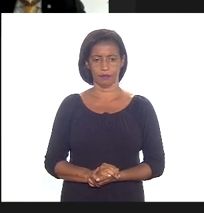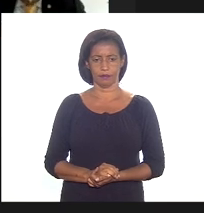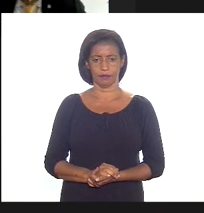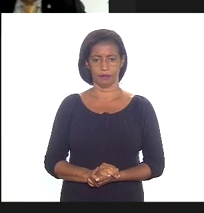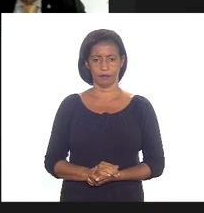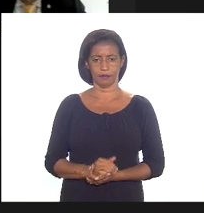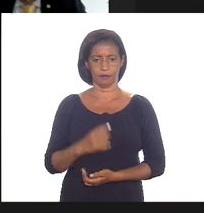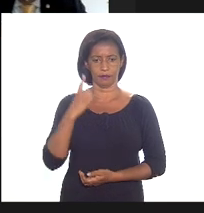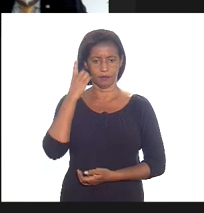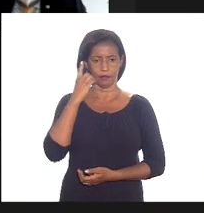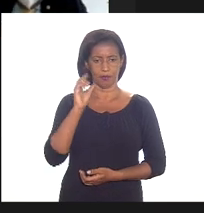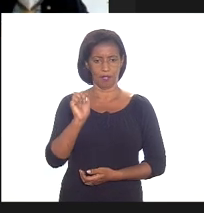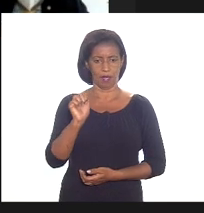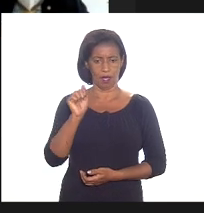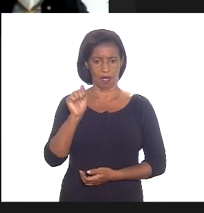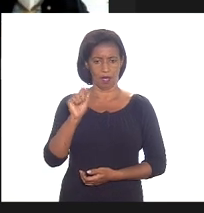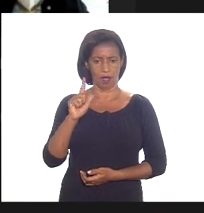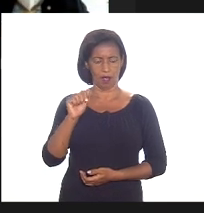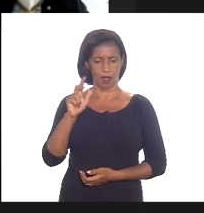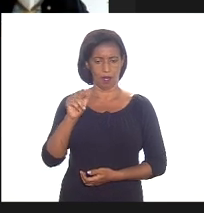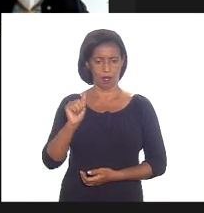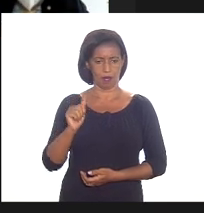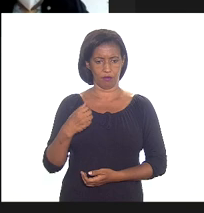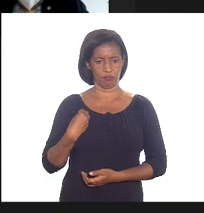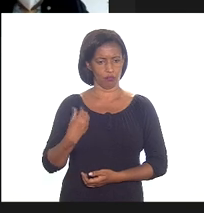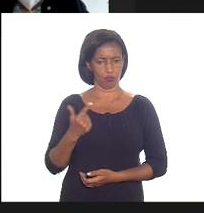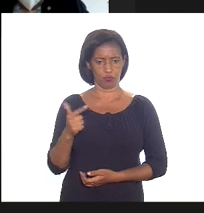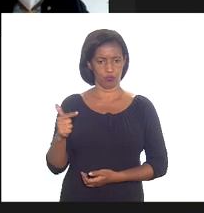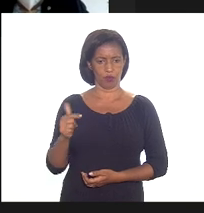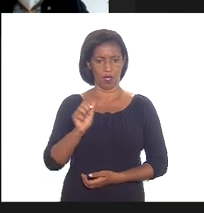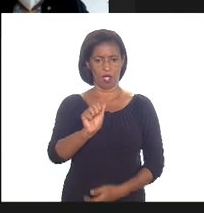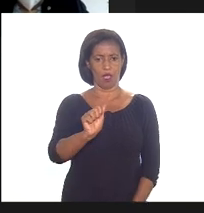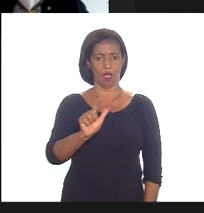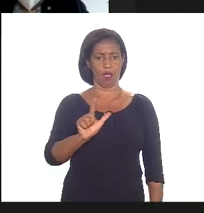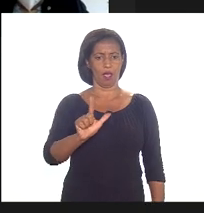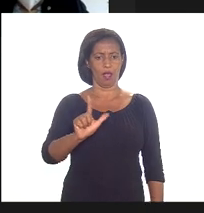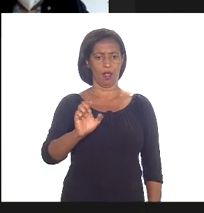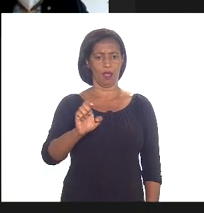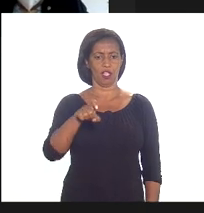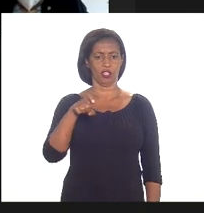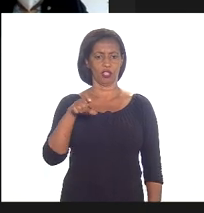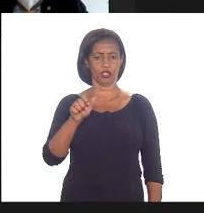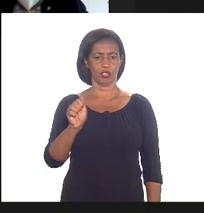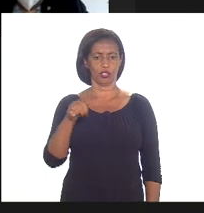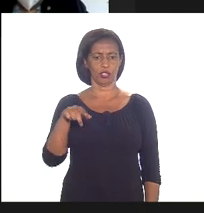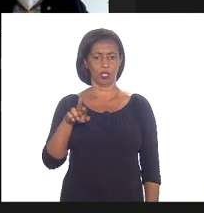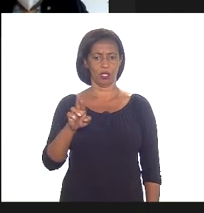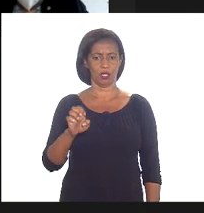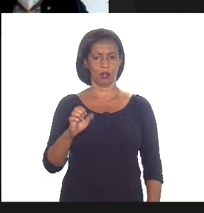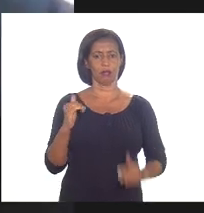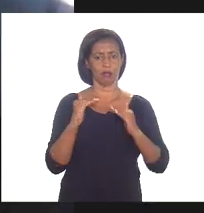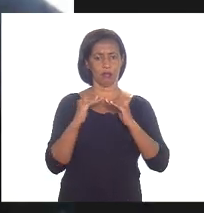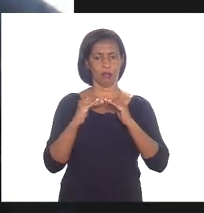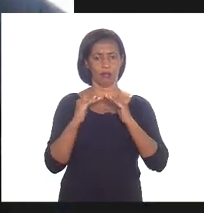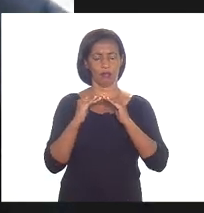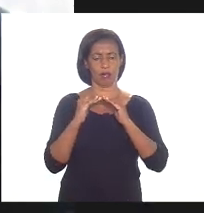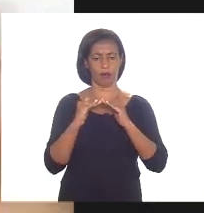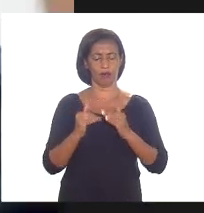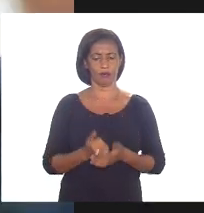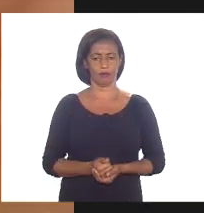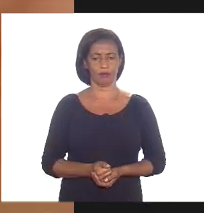Deputada Alana Passos. Deputado Alexandre Freitas. Voto favorável,